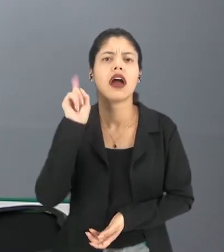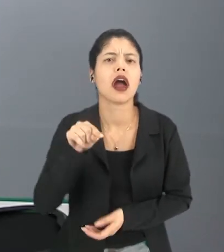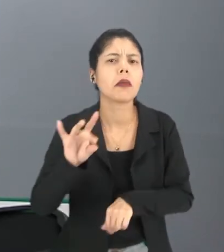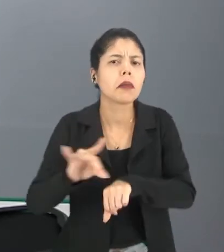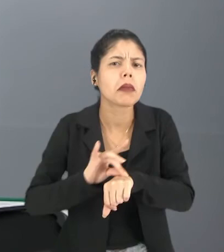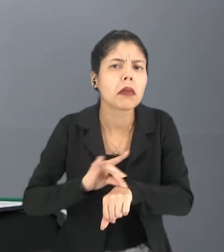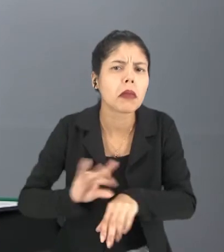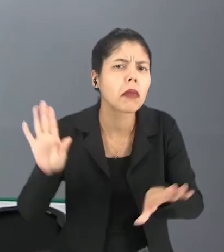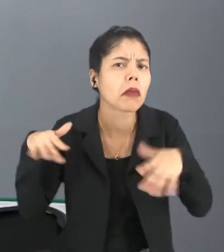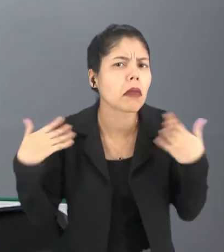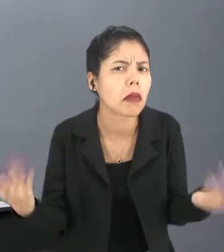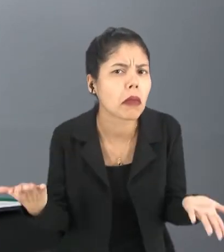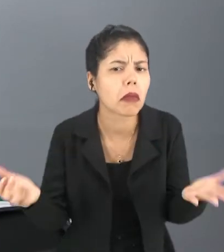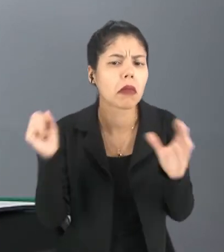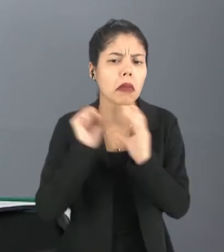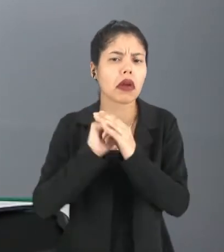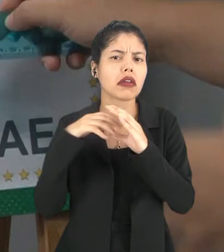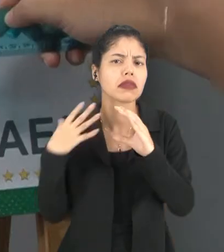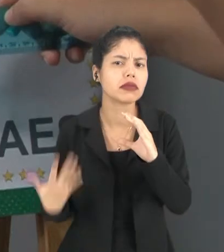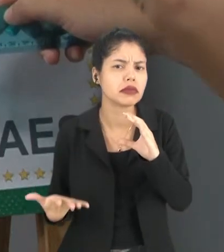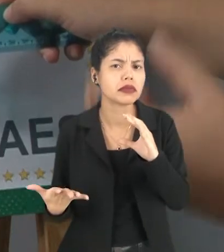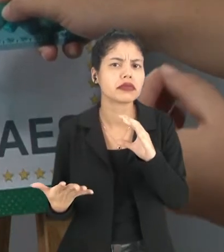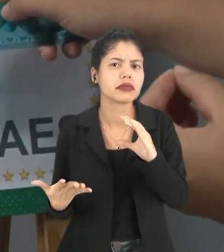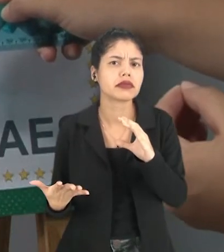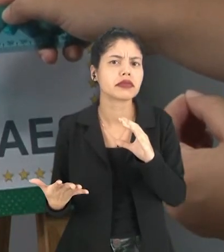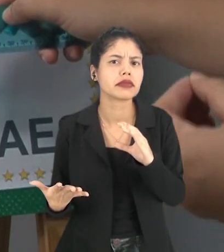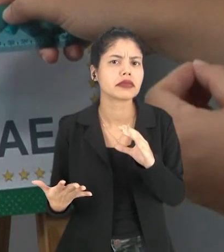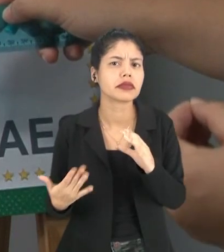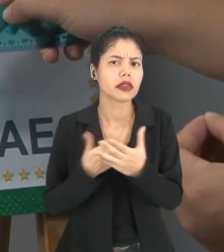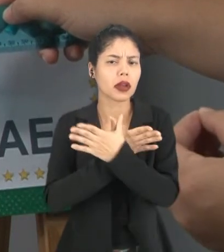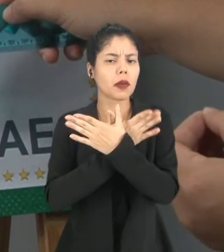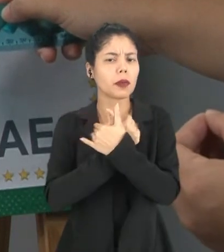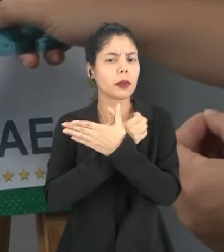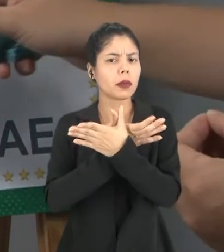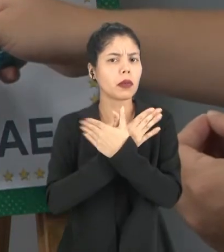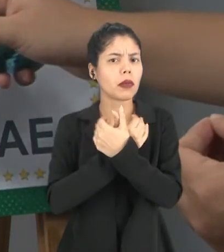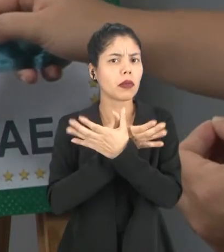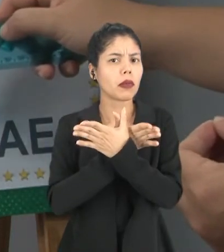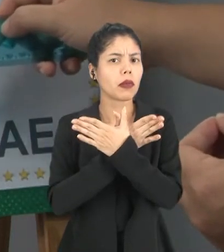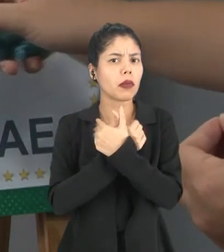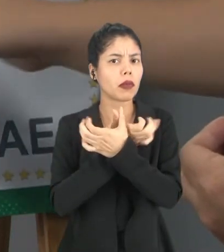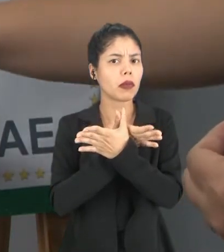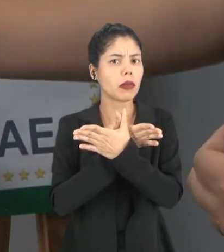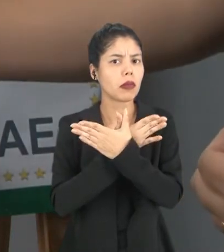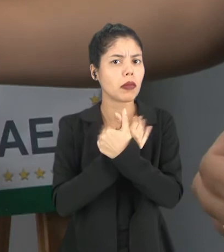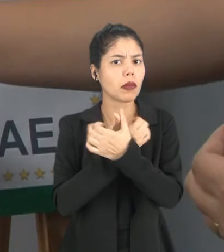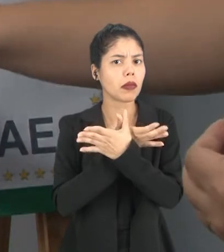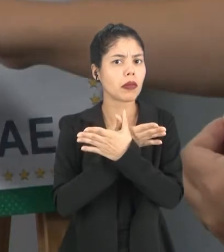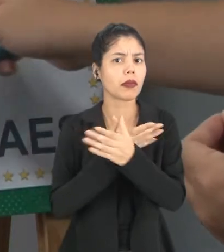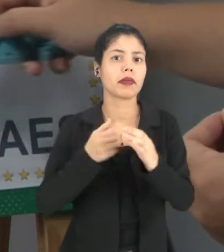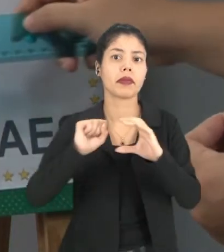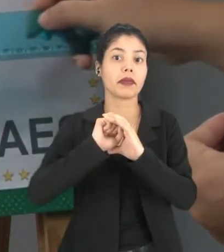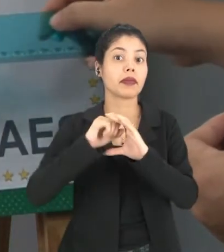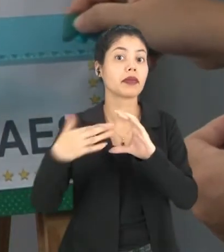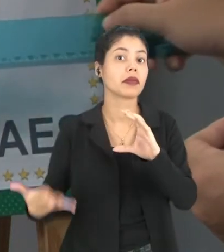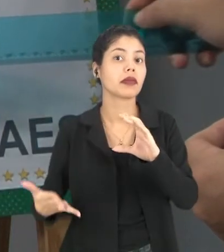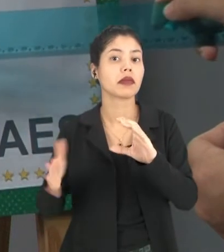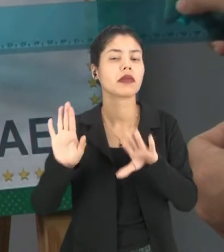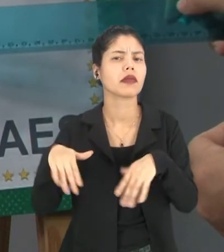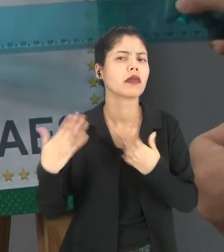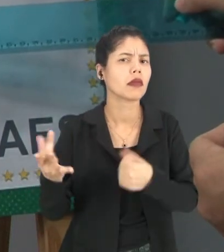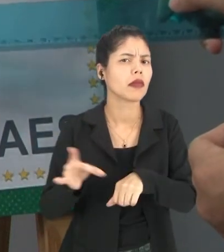pretas. Quais são as características das borboletas pretas? E as